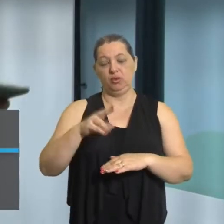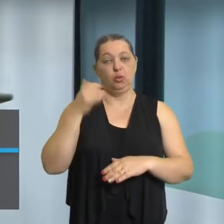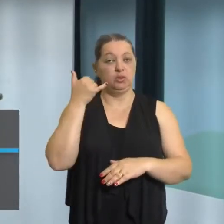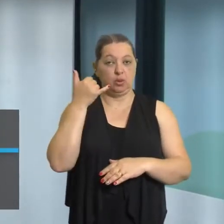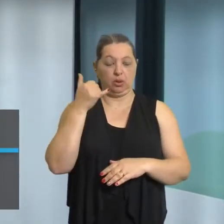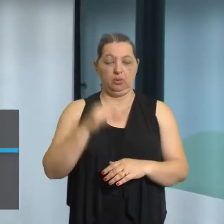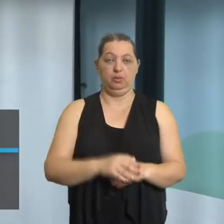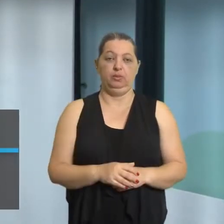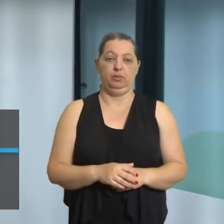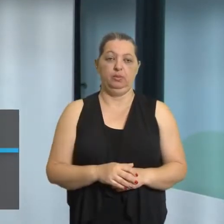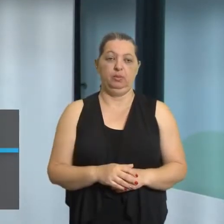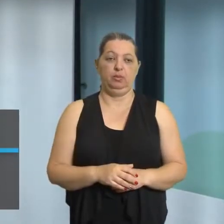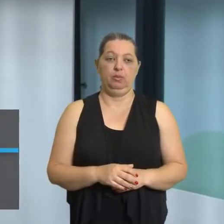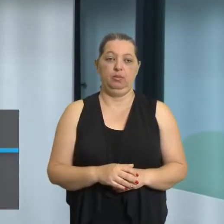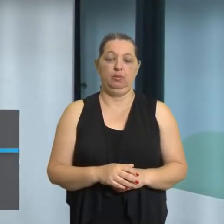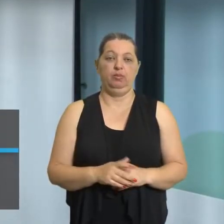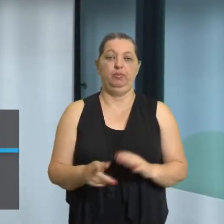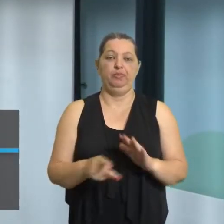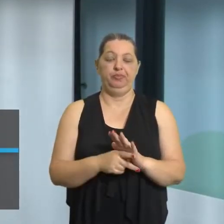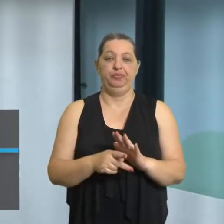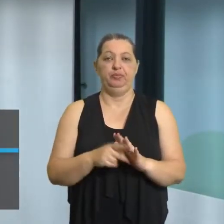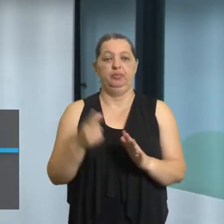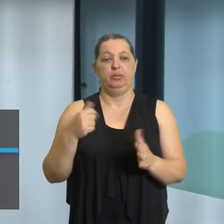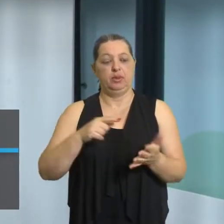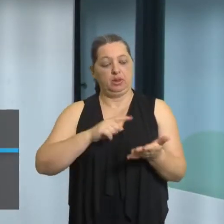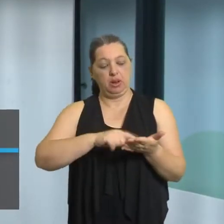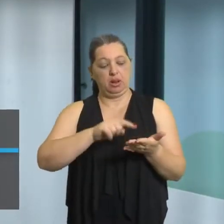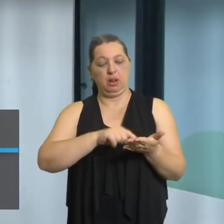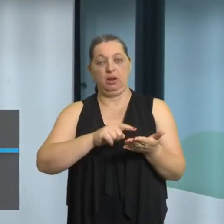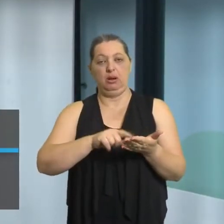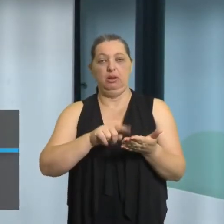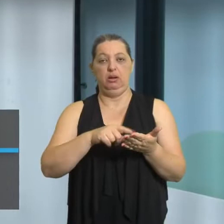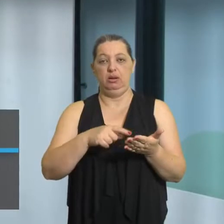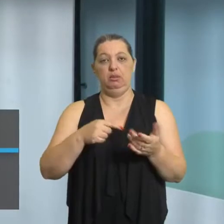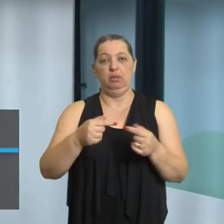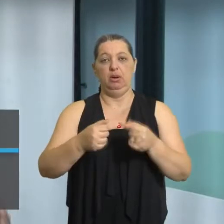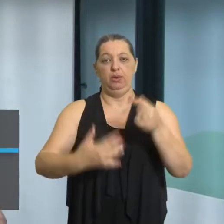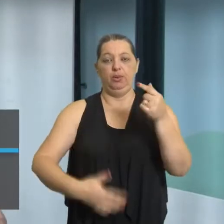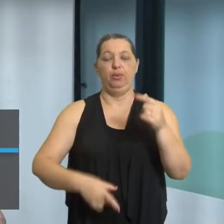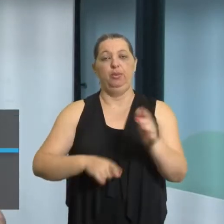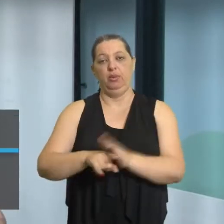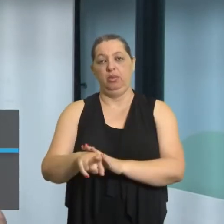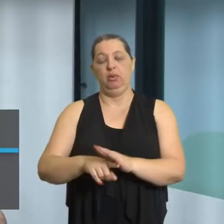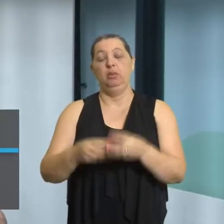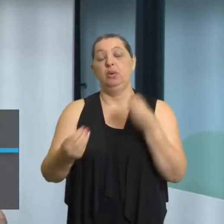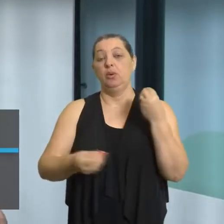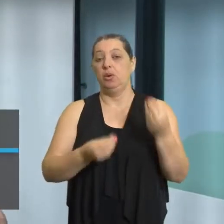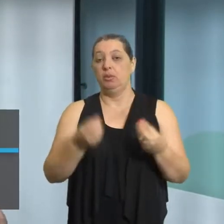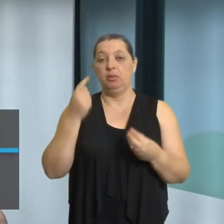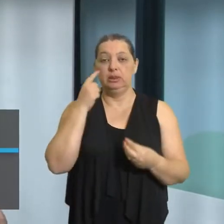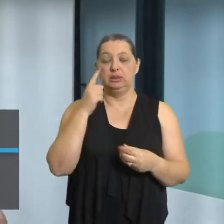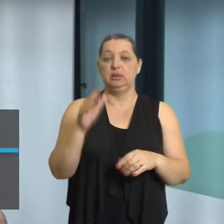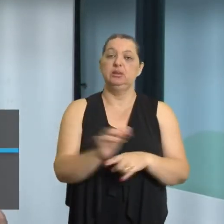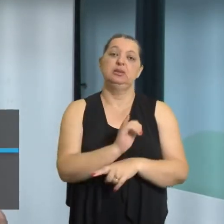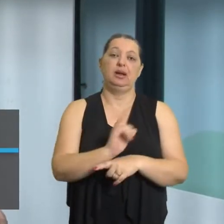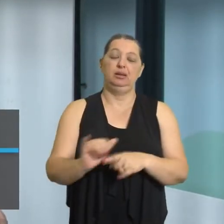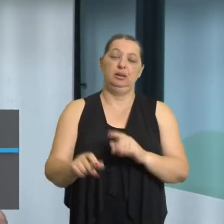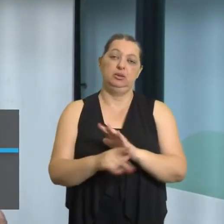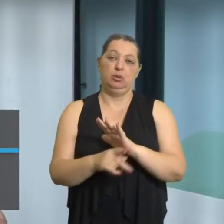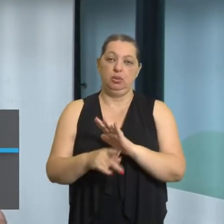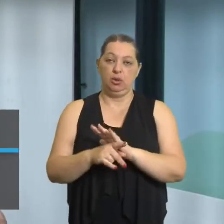né Eu quero saber o ano da Revolução Francesa eu digito aqui no Google mas como articular esse conhecimento né como pensar nesse conhecimento